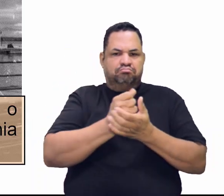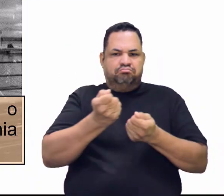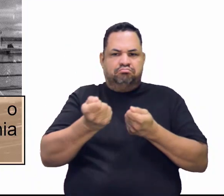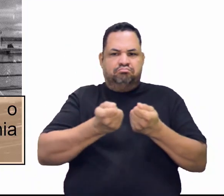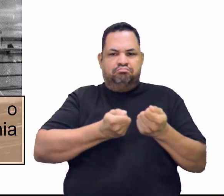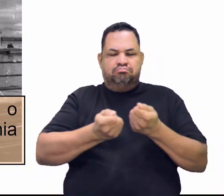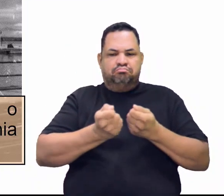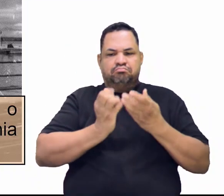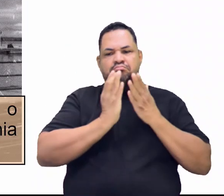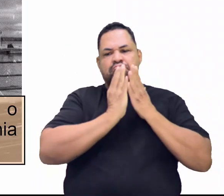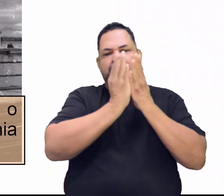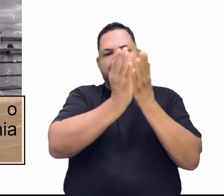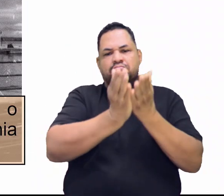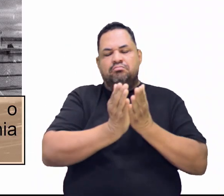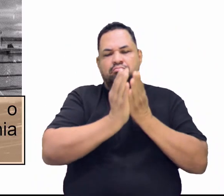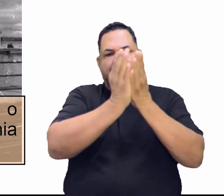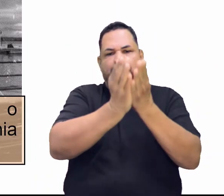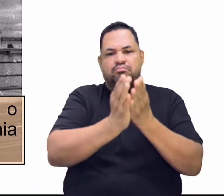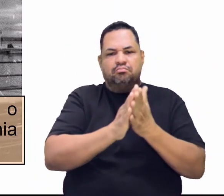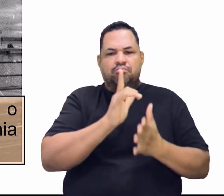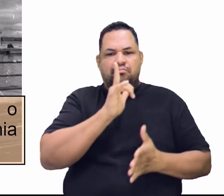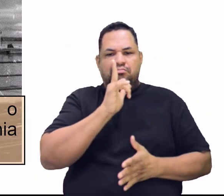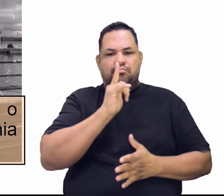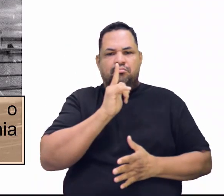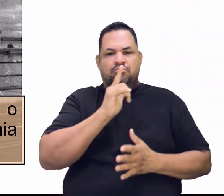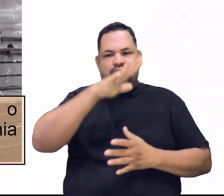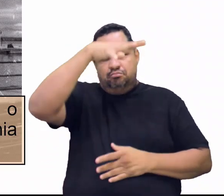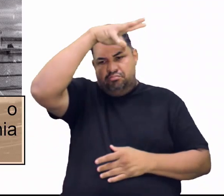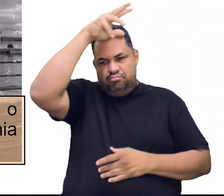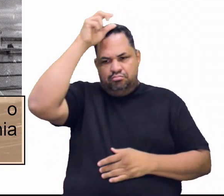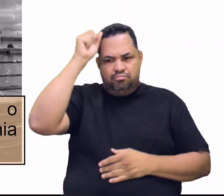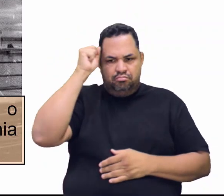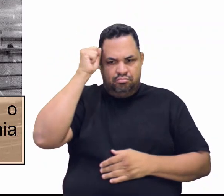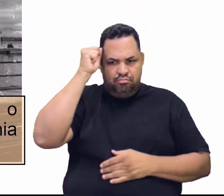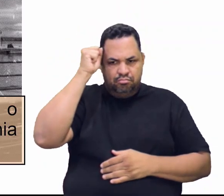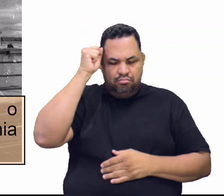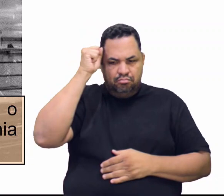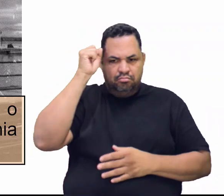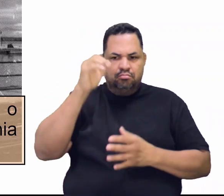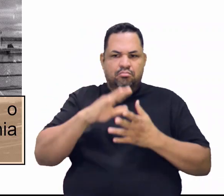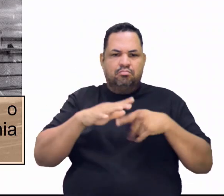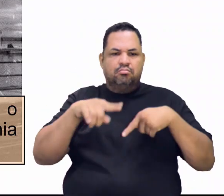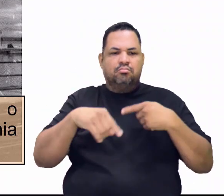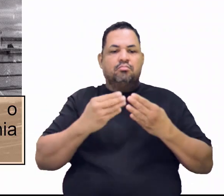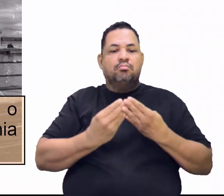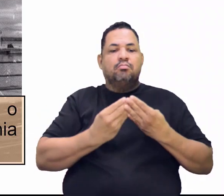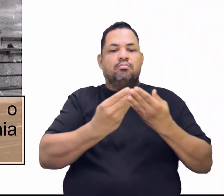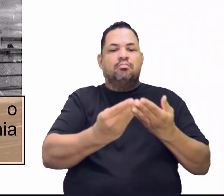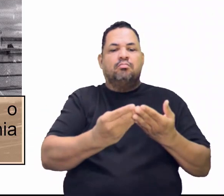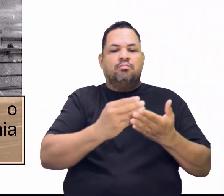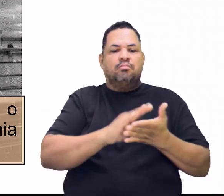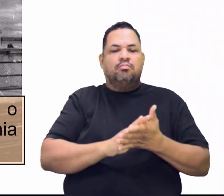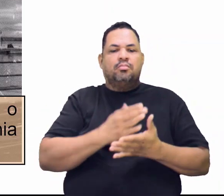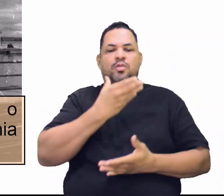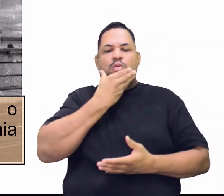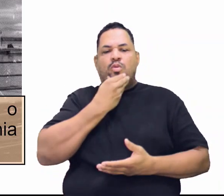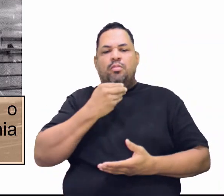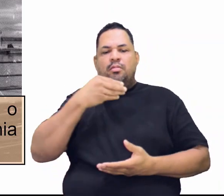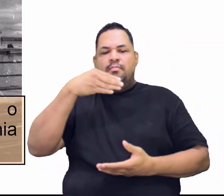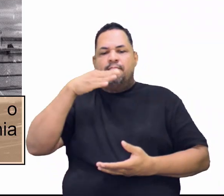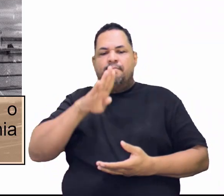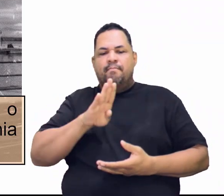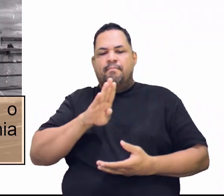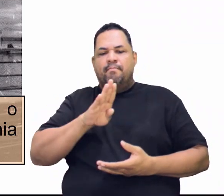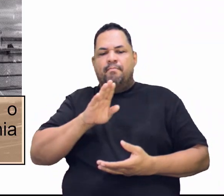o monopólio da navegação do Amazonas. Deu a quem? Ao Barão de